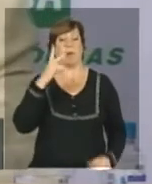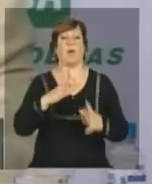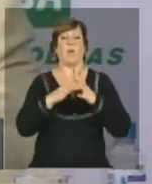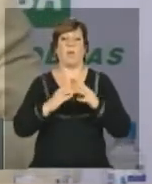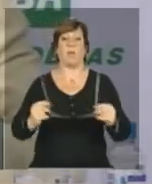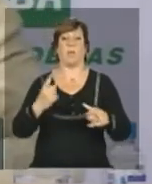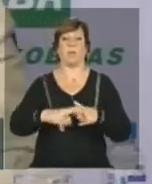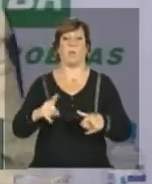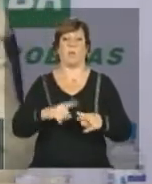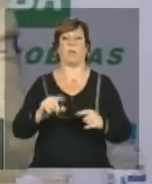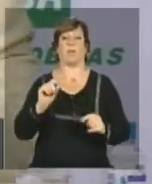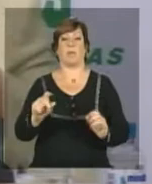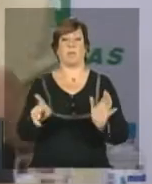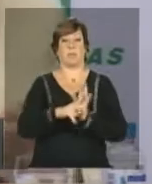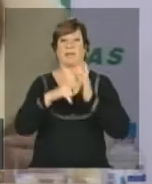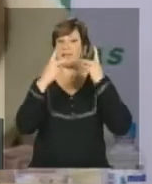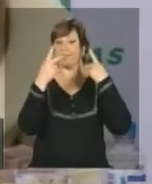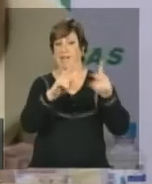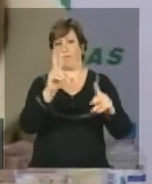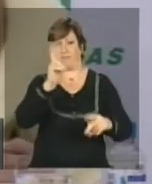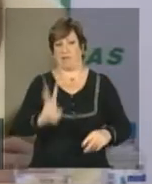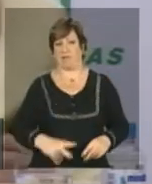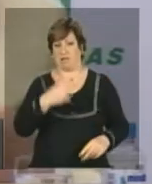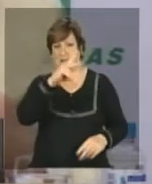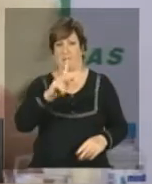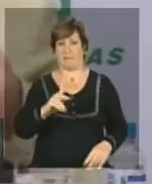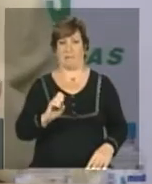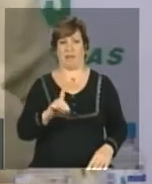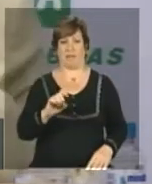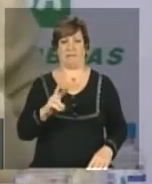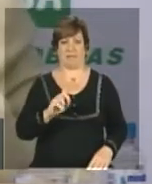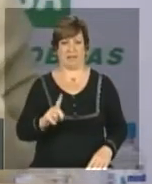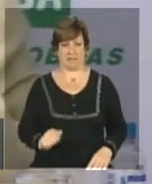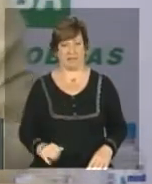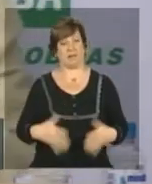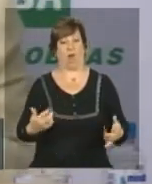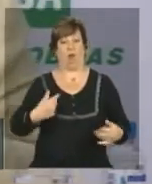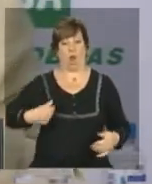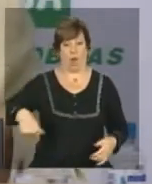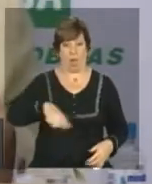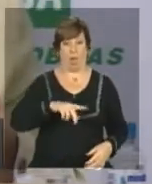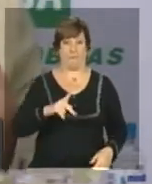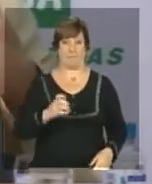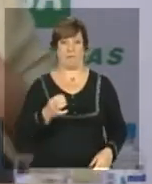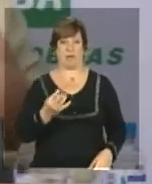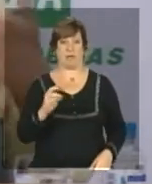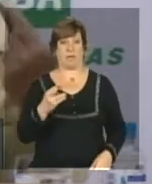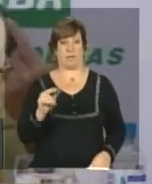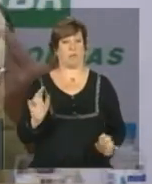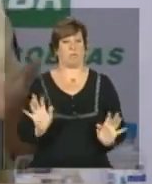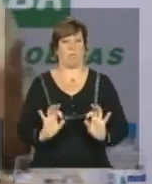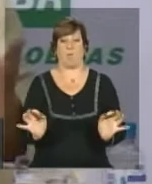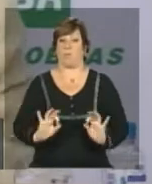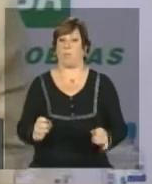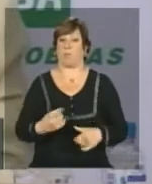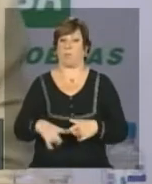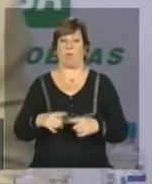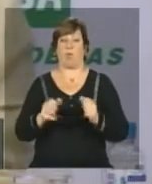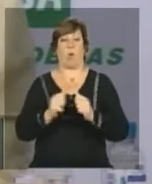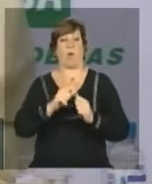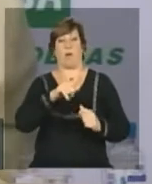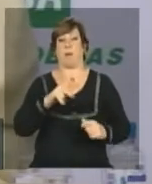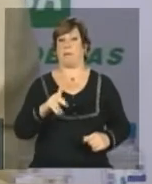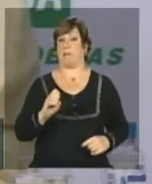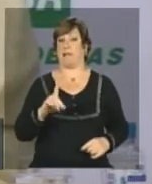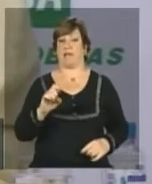resolver os problemas que são da PDVSA. Então, nós, Petrobras, não temos nenhum problema com a